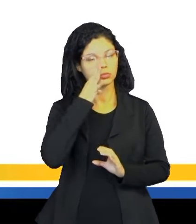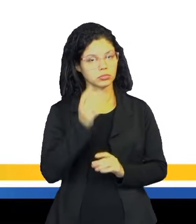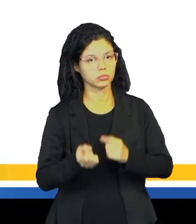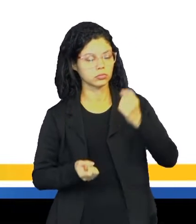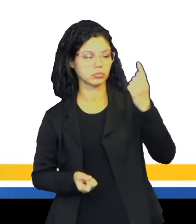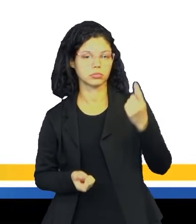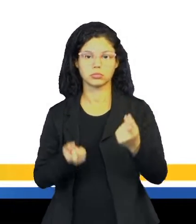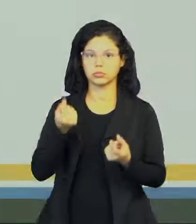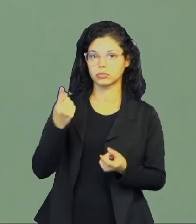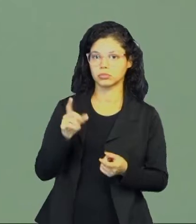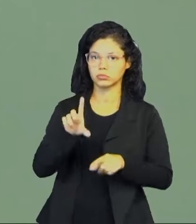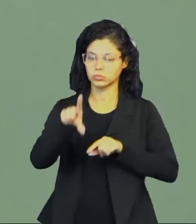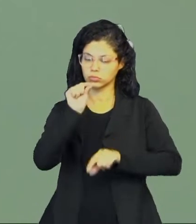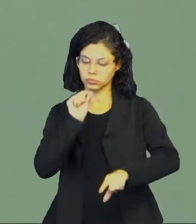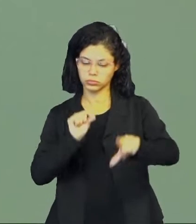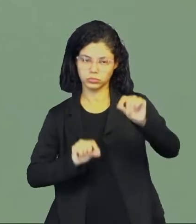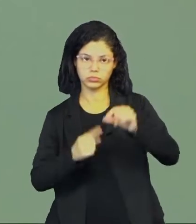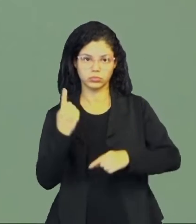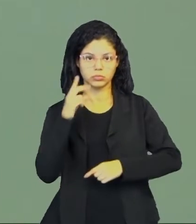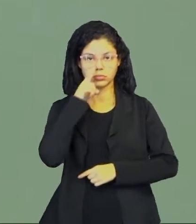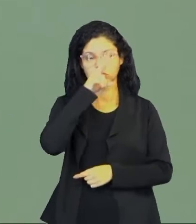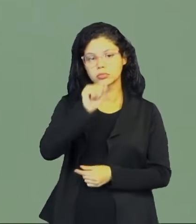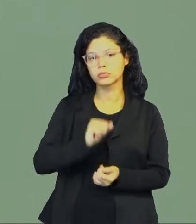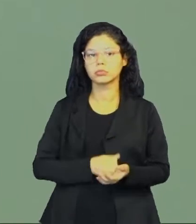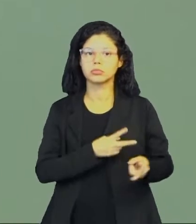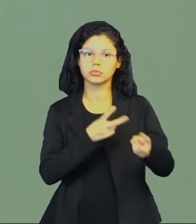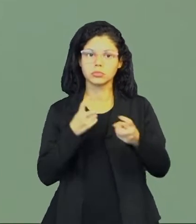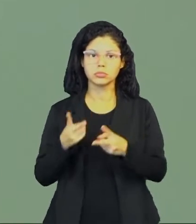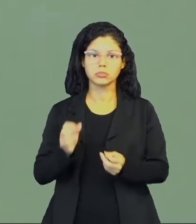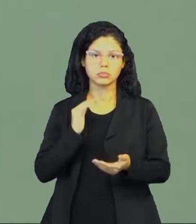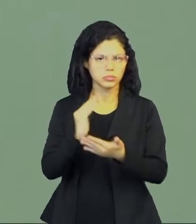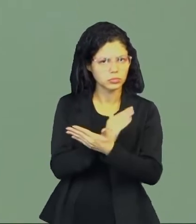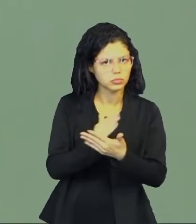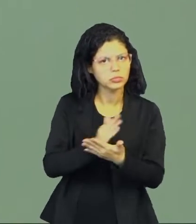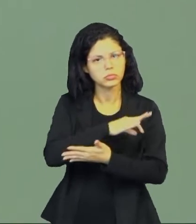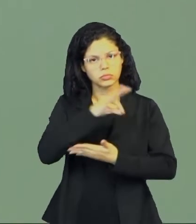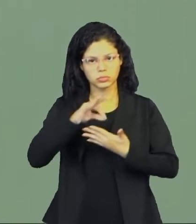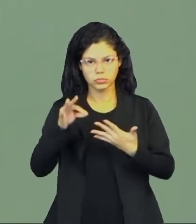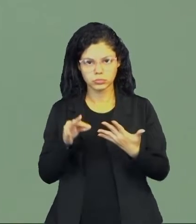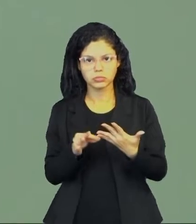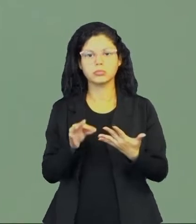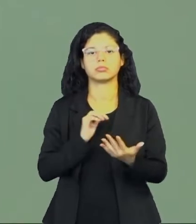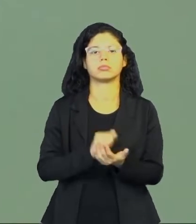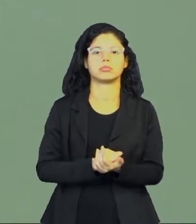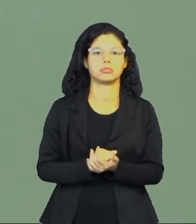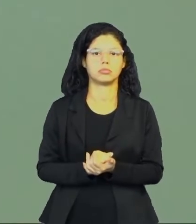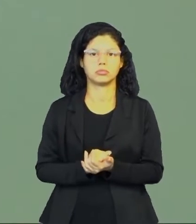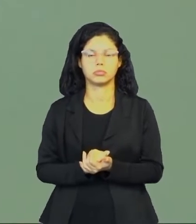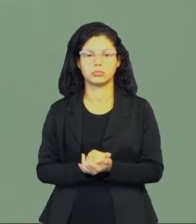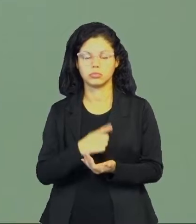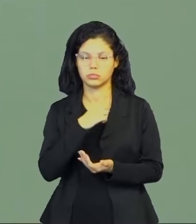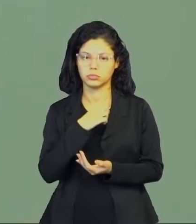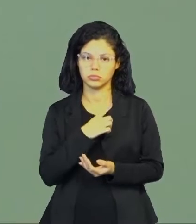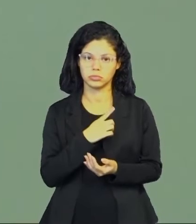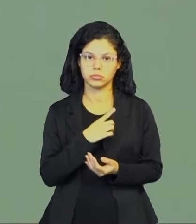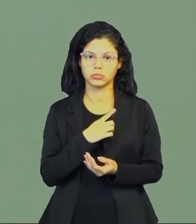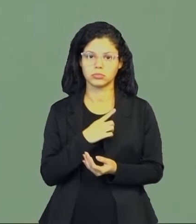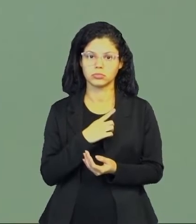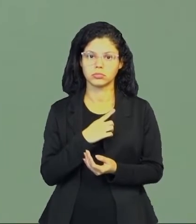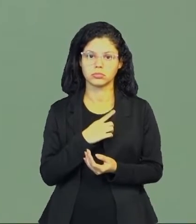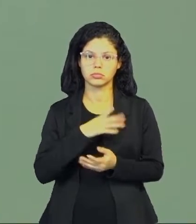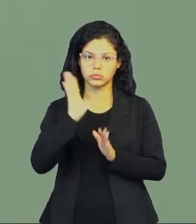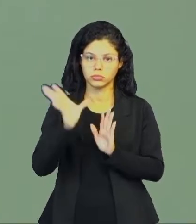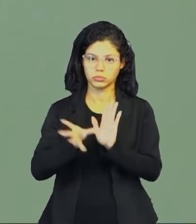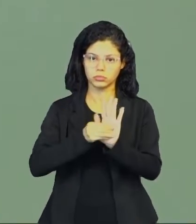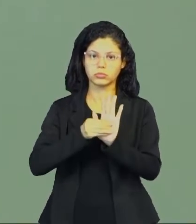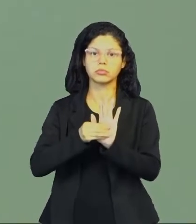dos cidadãos. A gente observa, que alguns elementos, eles vão constituindo, vão